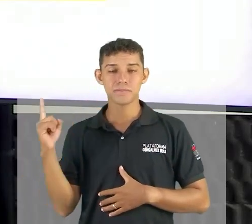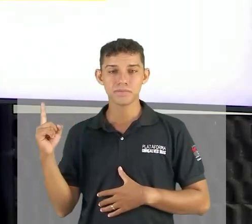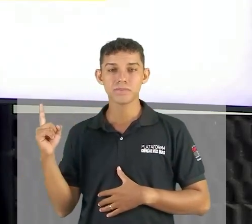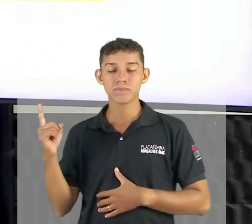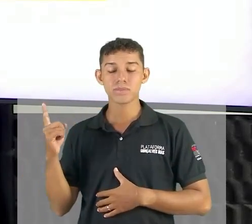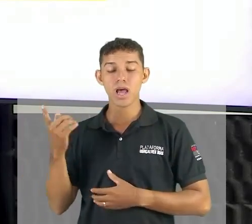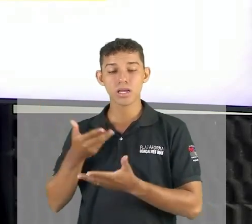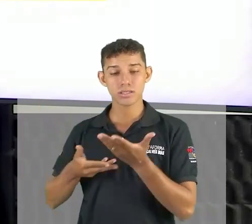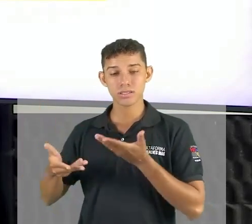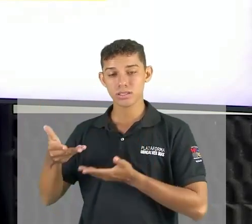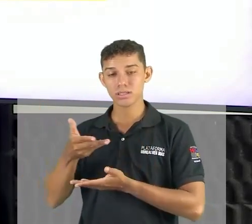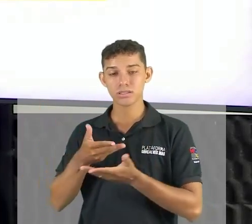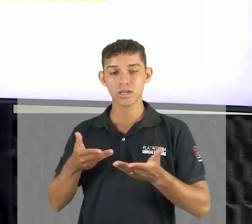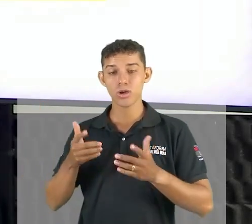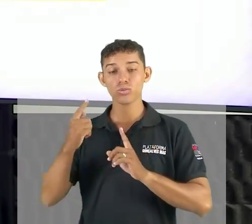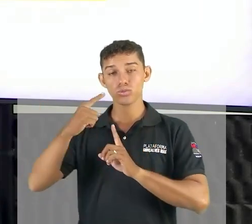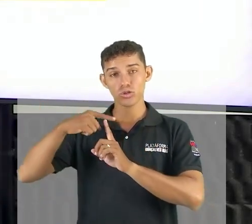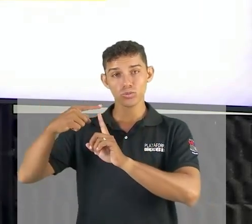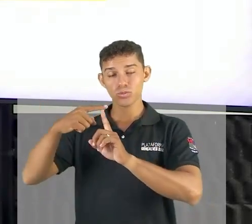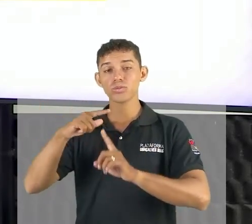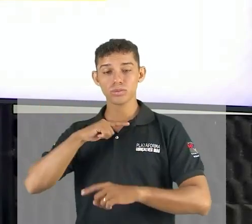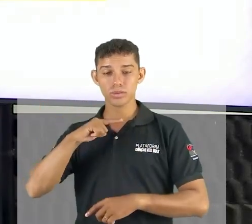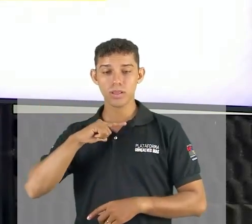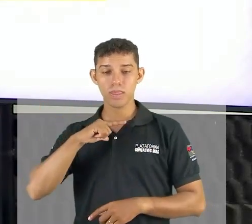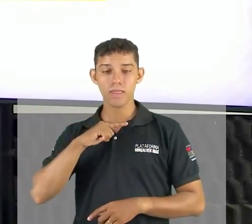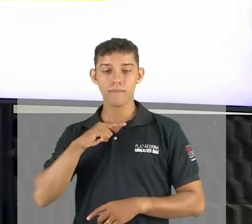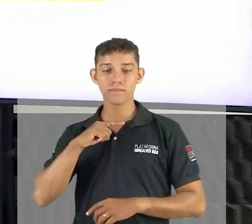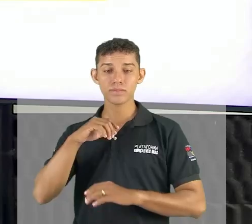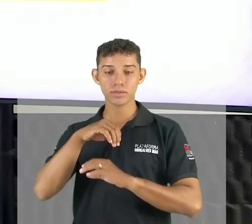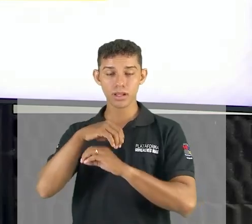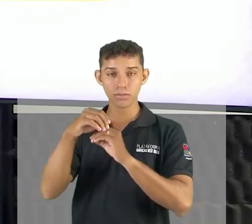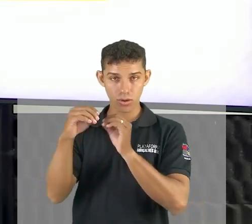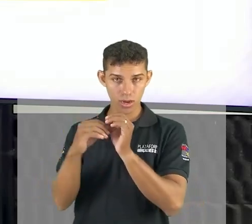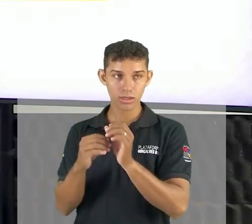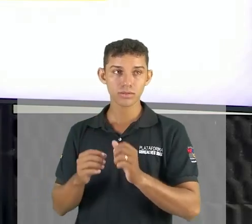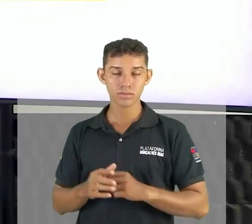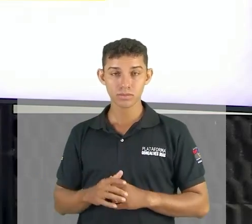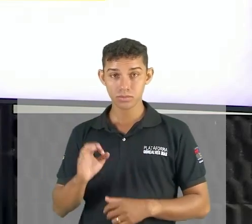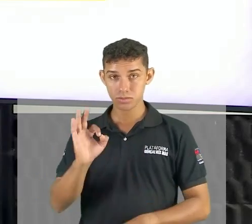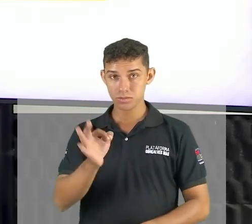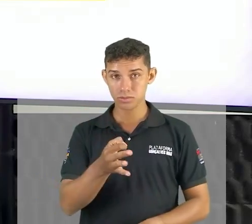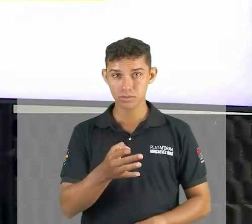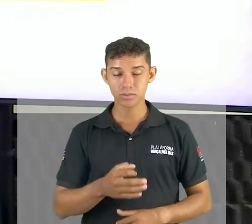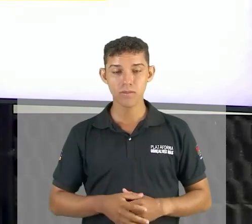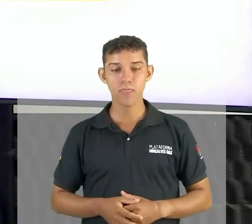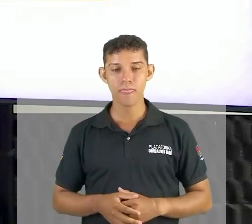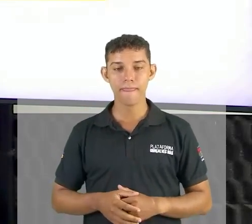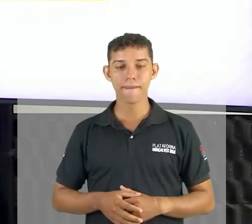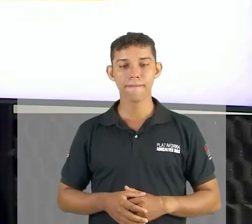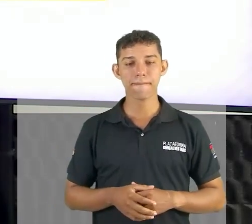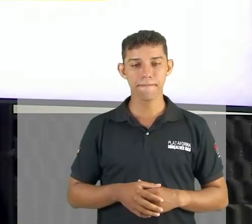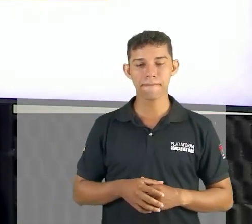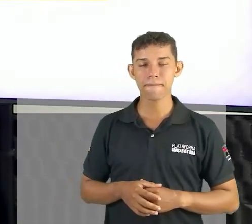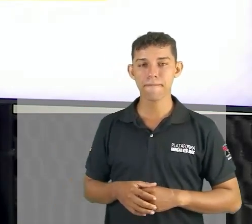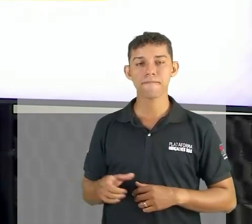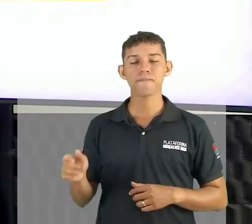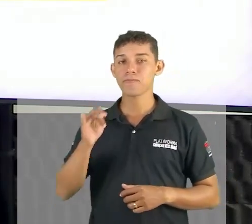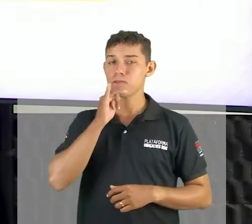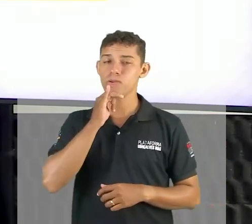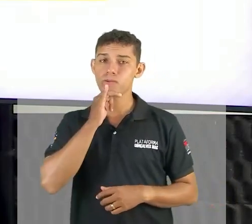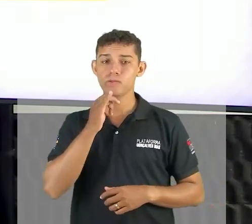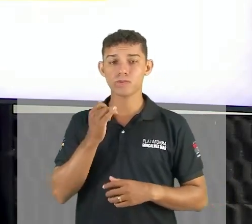a interação, o tipo de interação que existe entre essas moléculas. Tá certo? Quando eu falo entre, eu estou falando